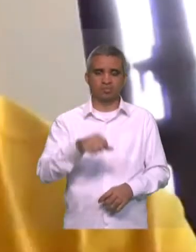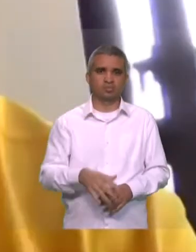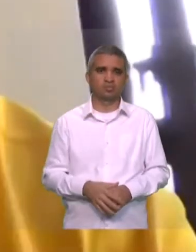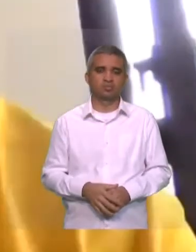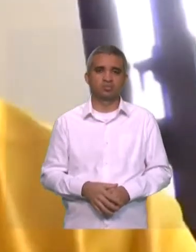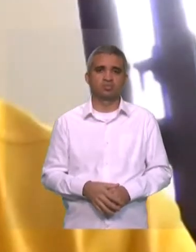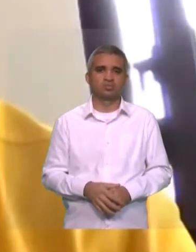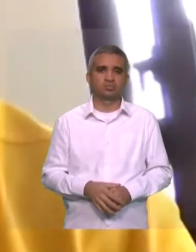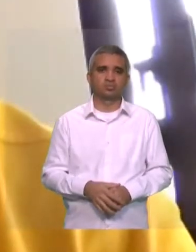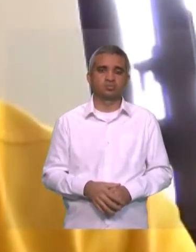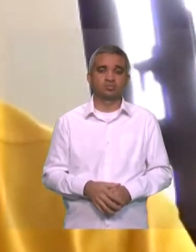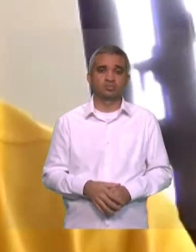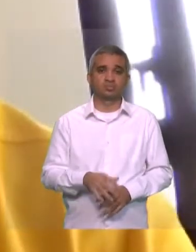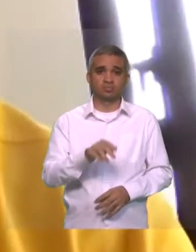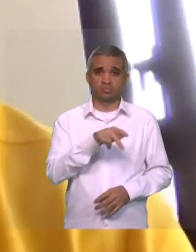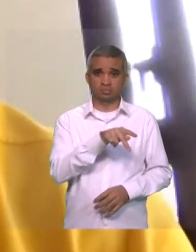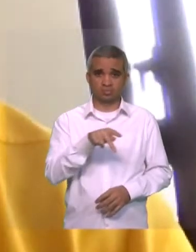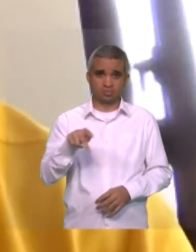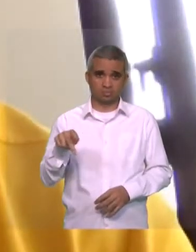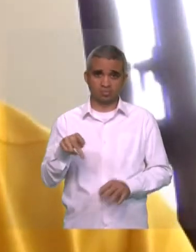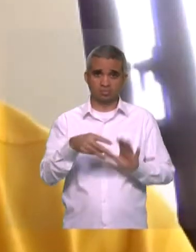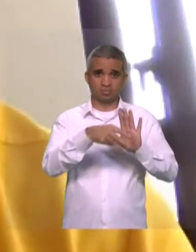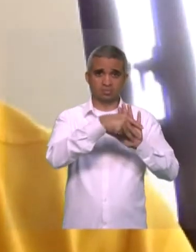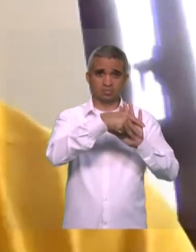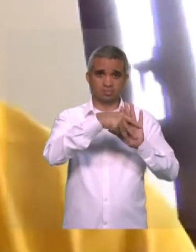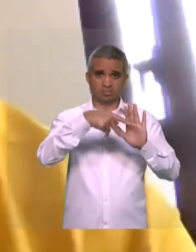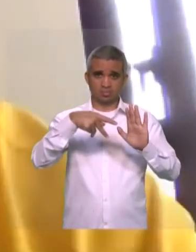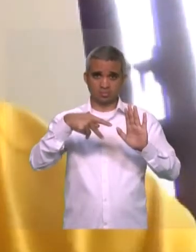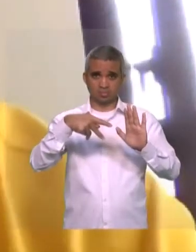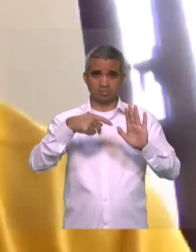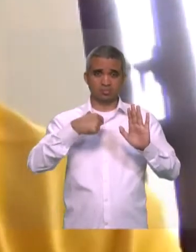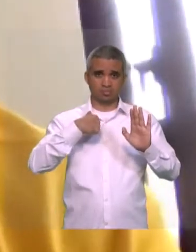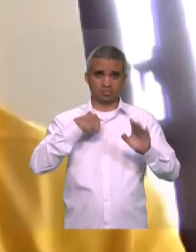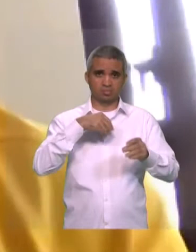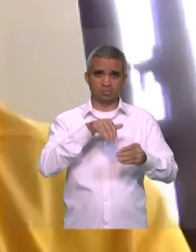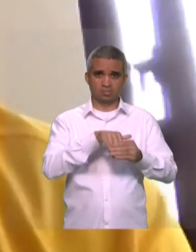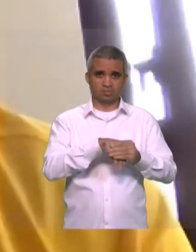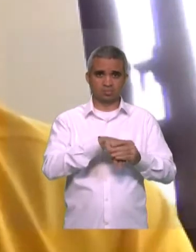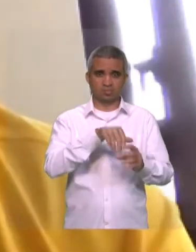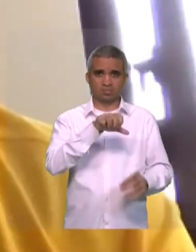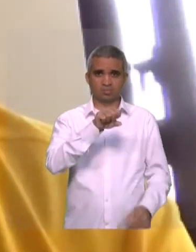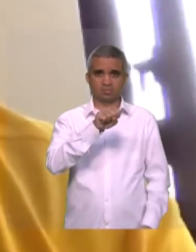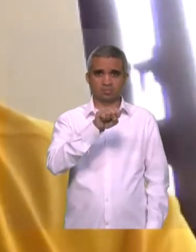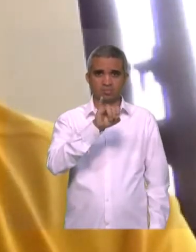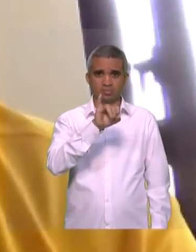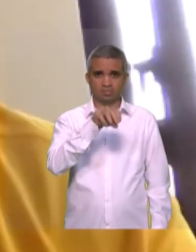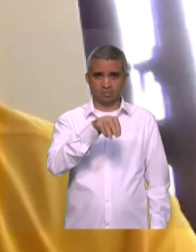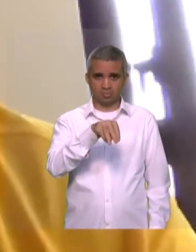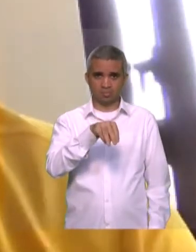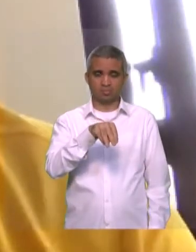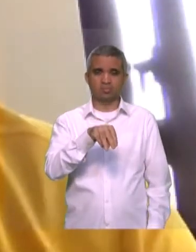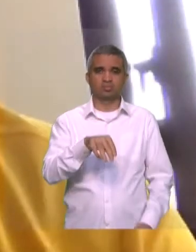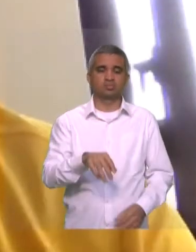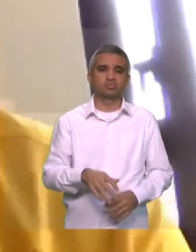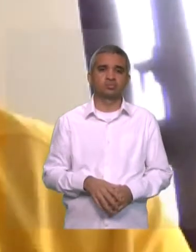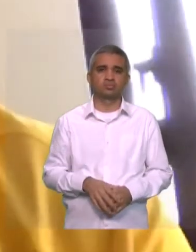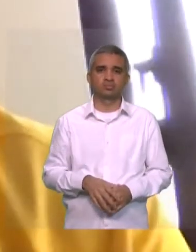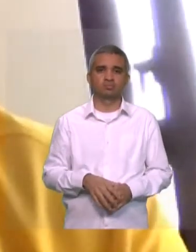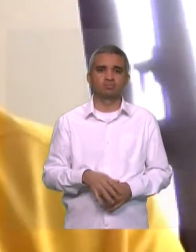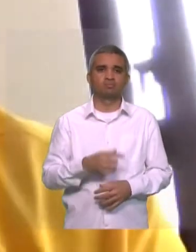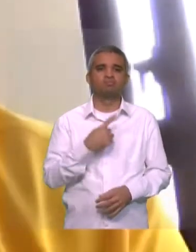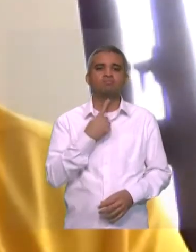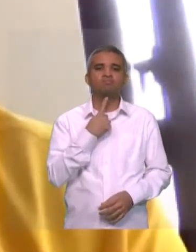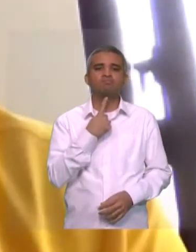Senhor presidente, essa medida provisória eu voto realmente a favor e com muita